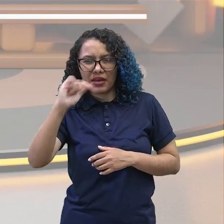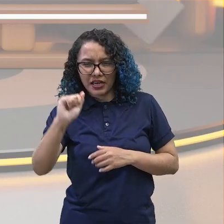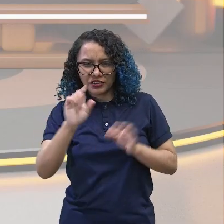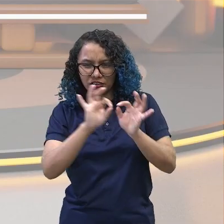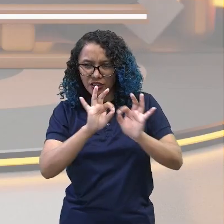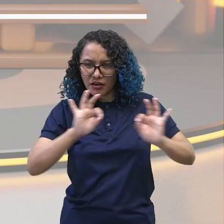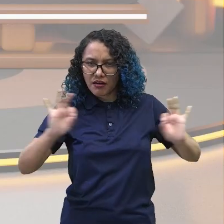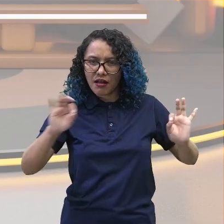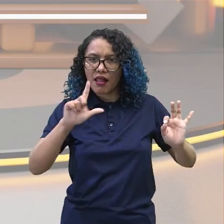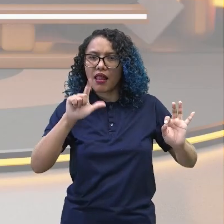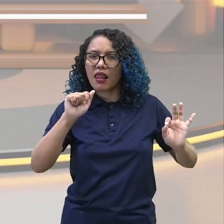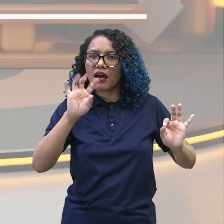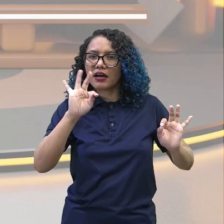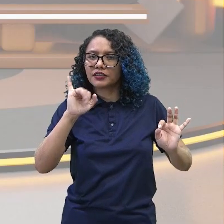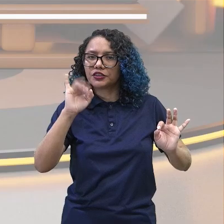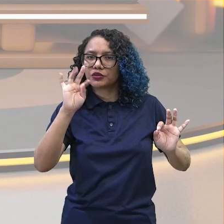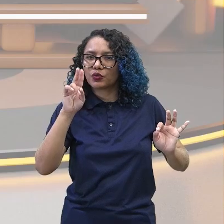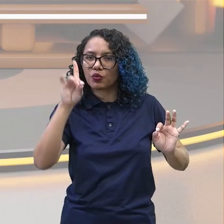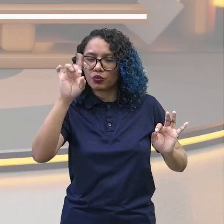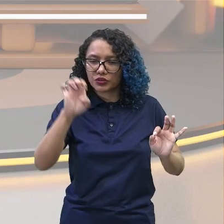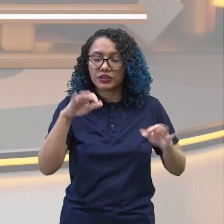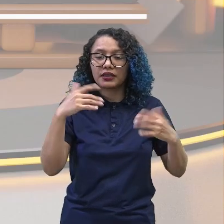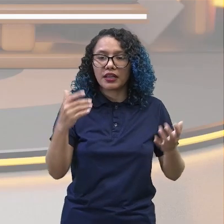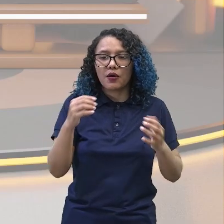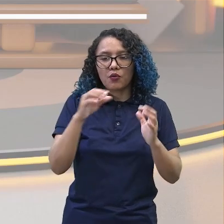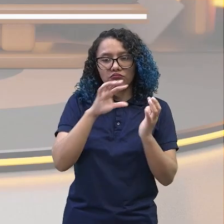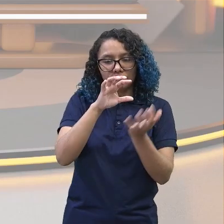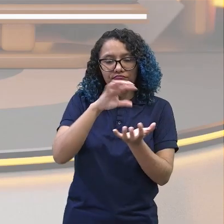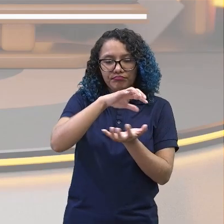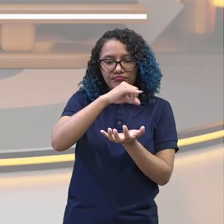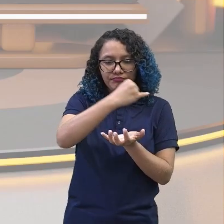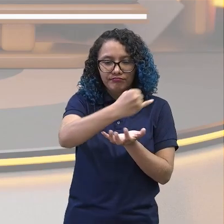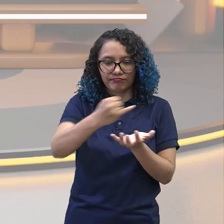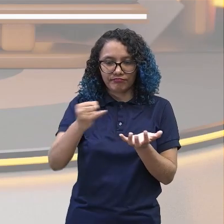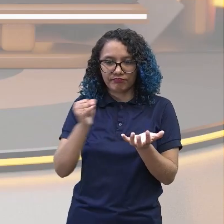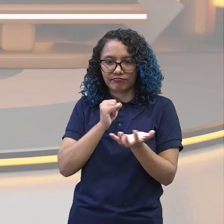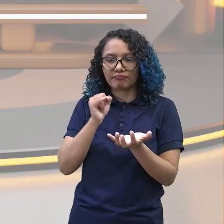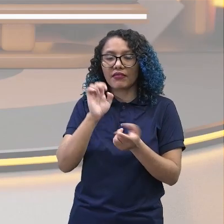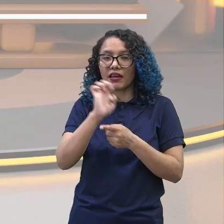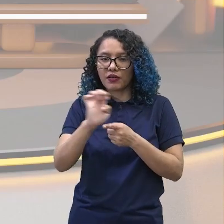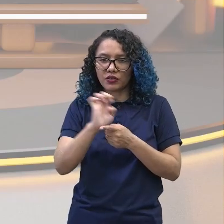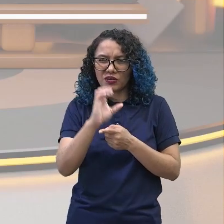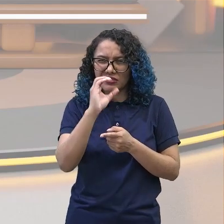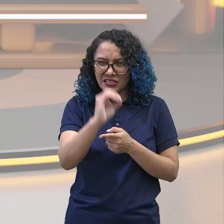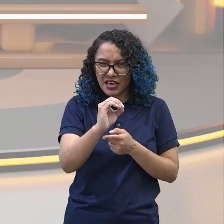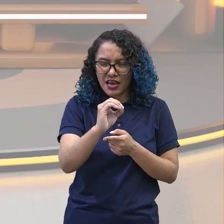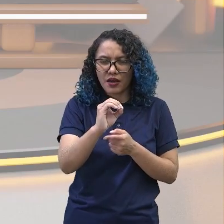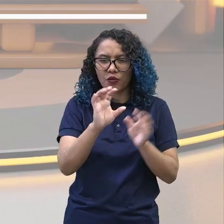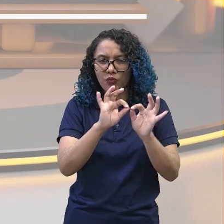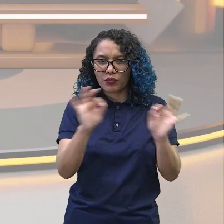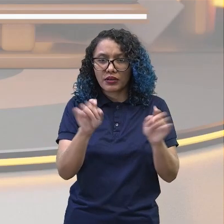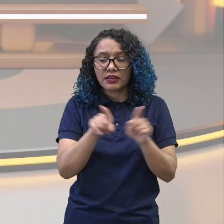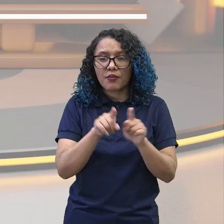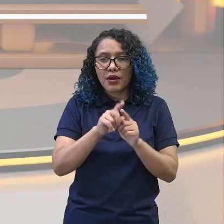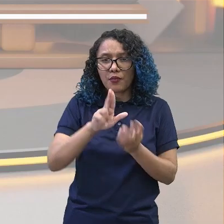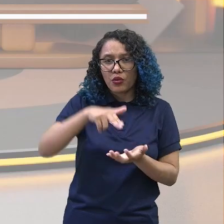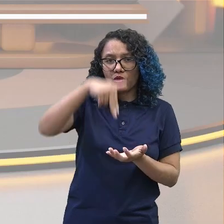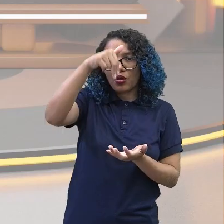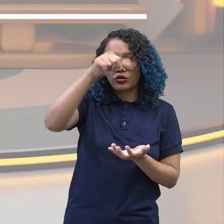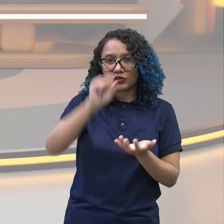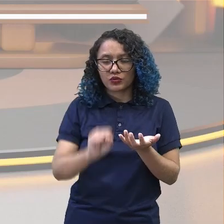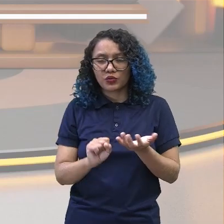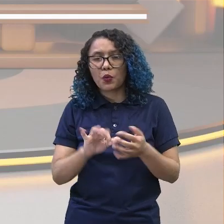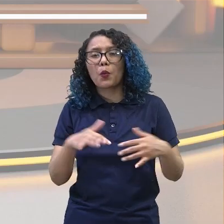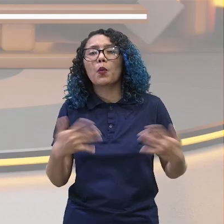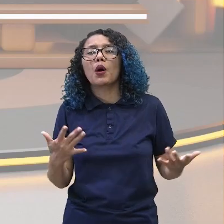por exemplo, na linha do Equador, onde a gente tem 0 grau de latitude, a gente tem da linha do Equador para o norte ou para o sul, 90